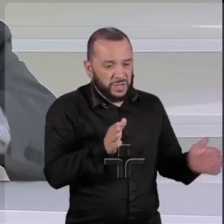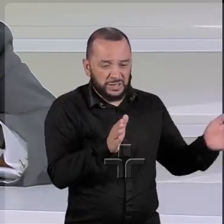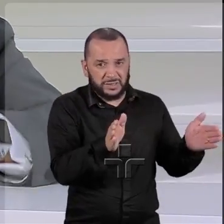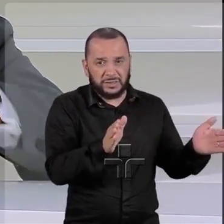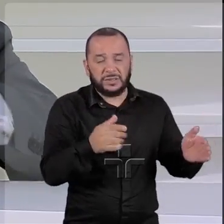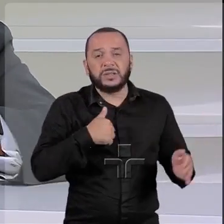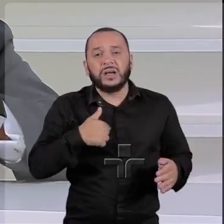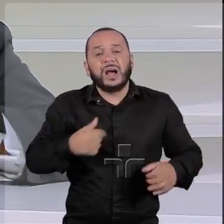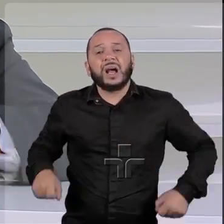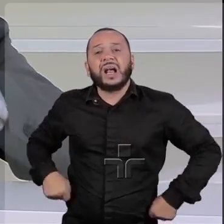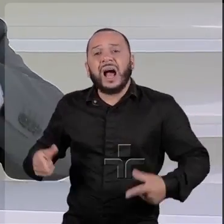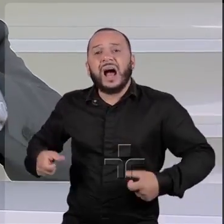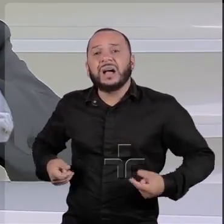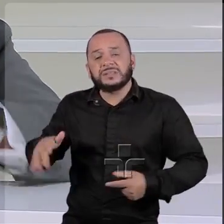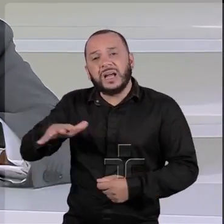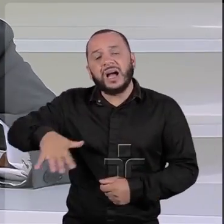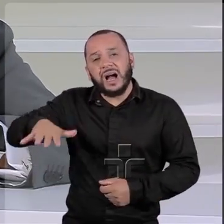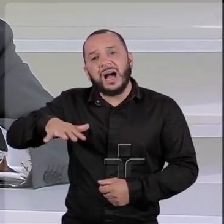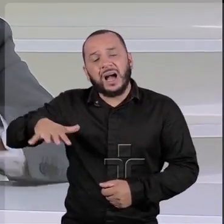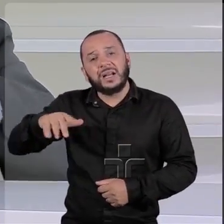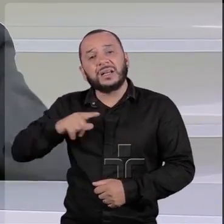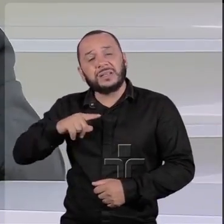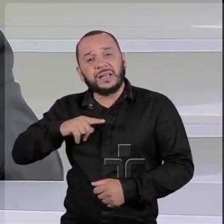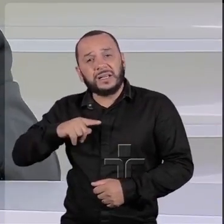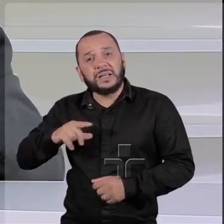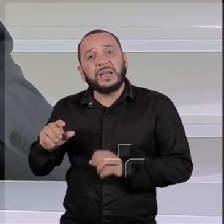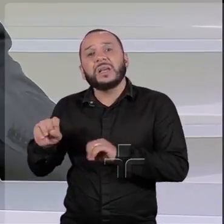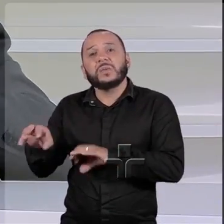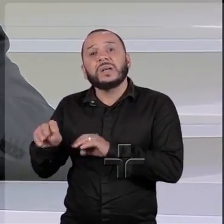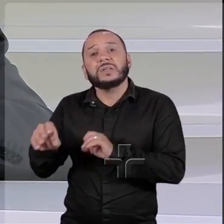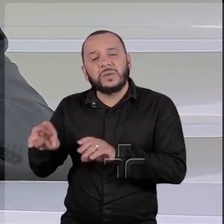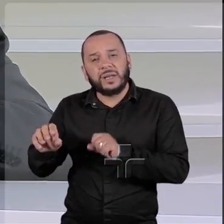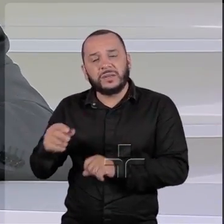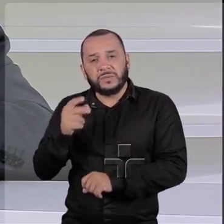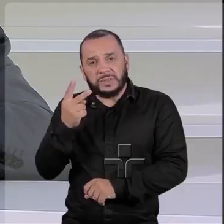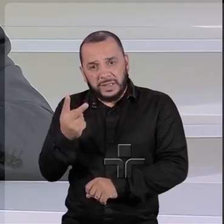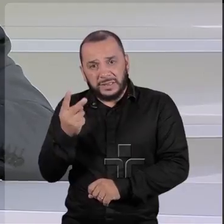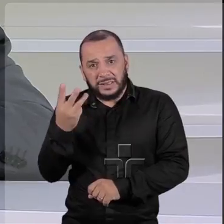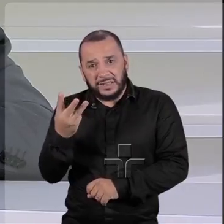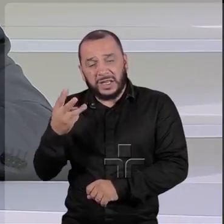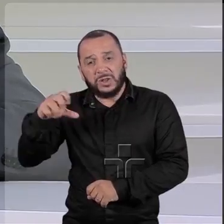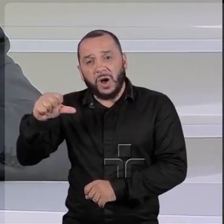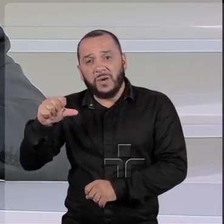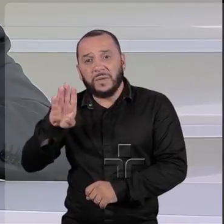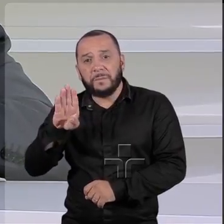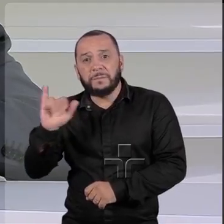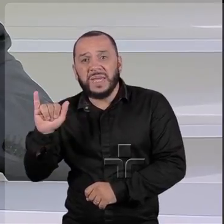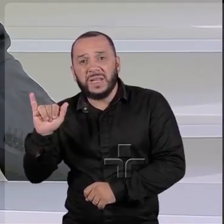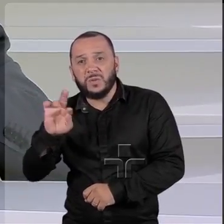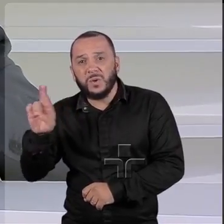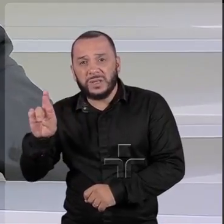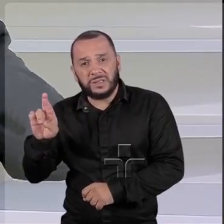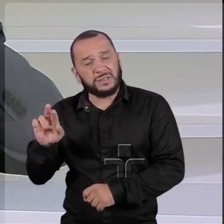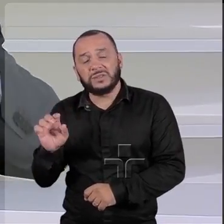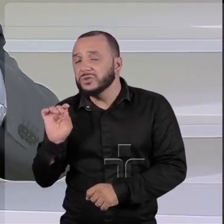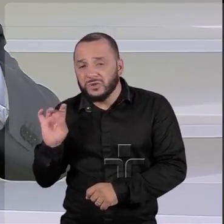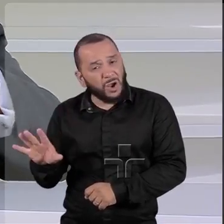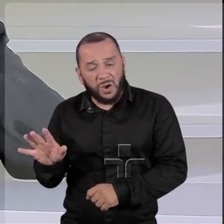de 839 bilhões. Ou seja, a Previdência transferiu